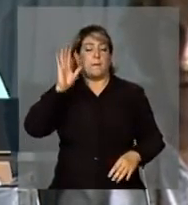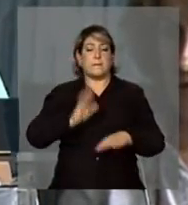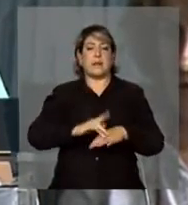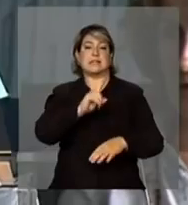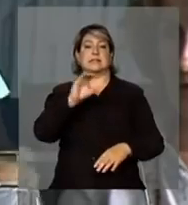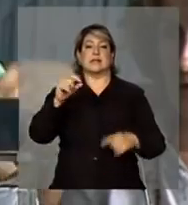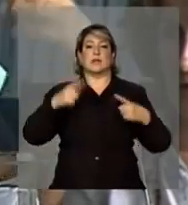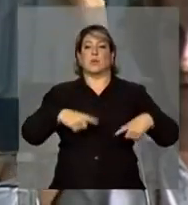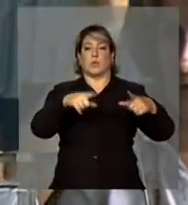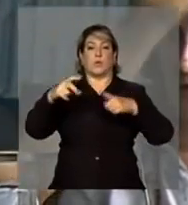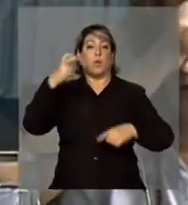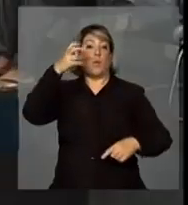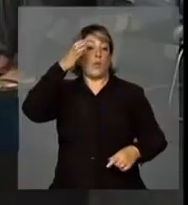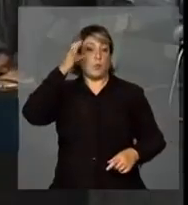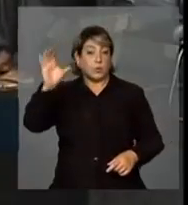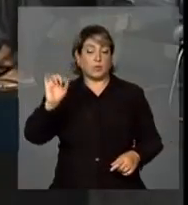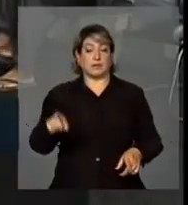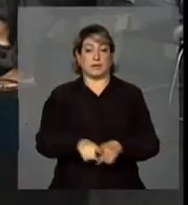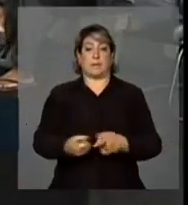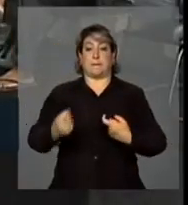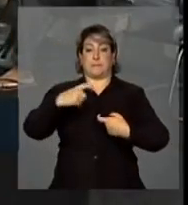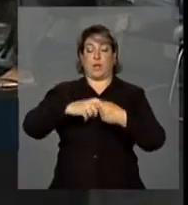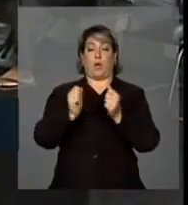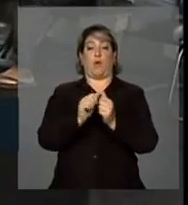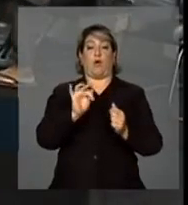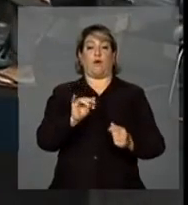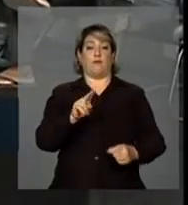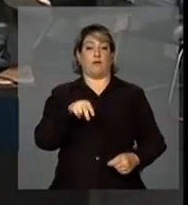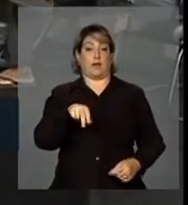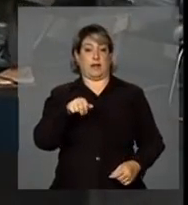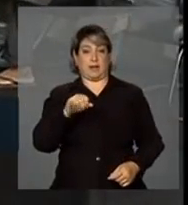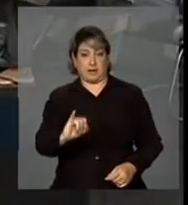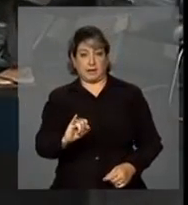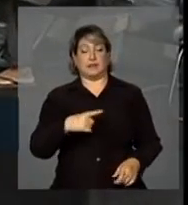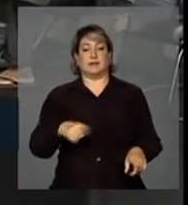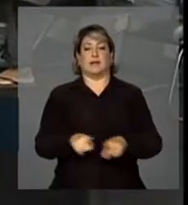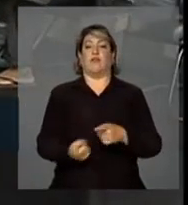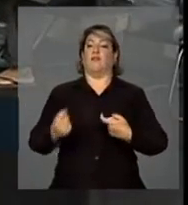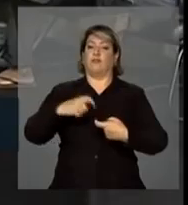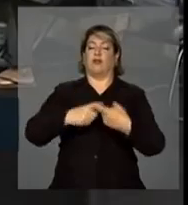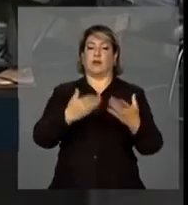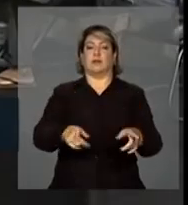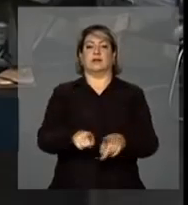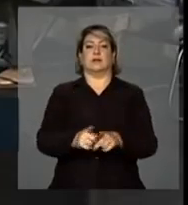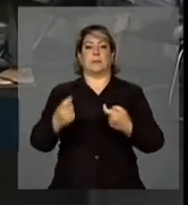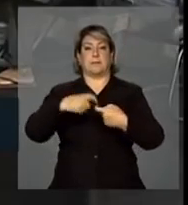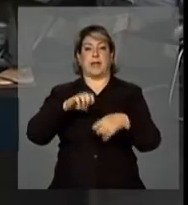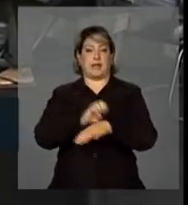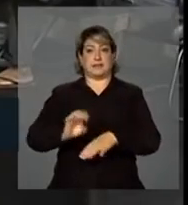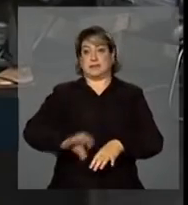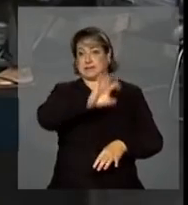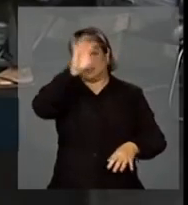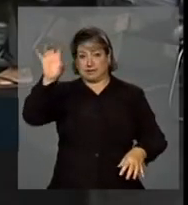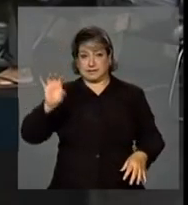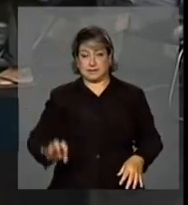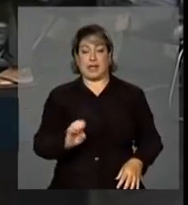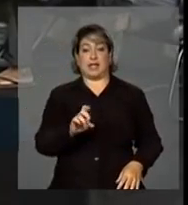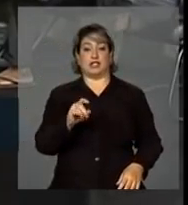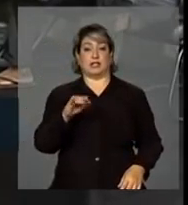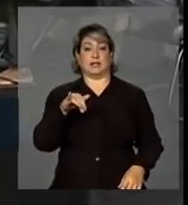culturas, uma parceria primeiramente com a FUNAI, que a gente está retomando, uma parceria com os estados, que por meio de